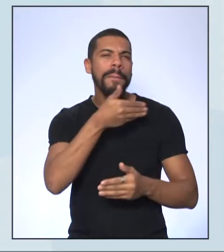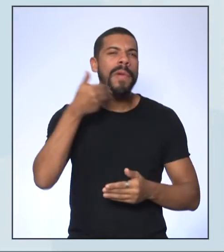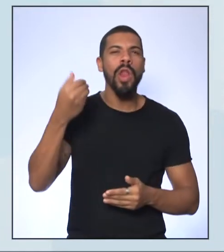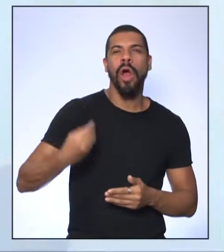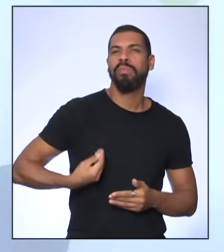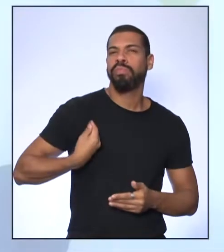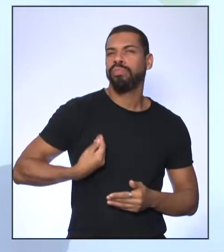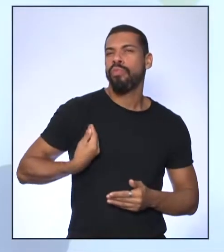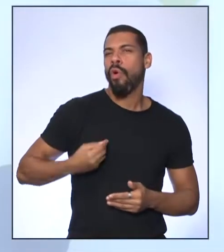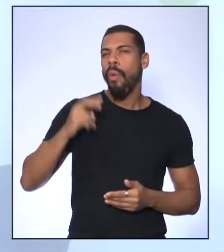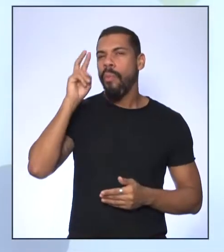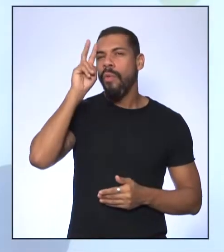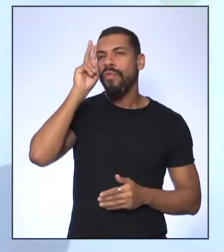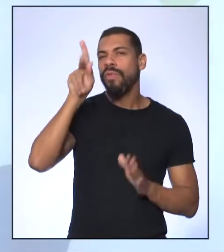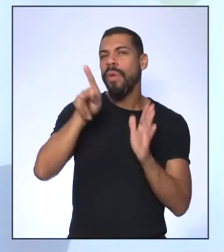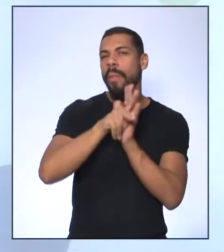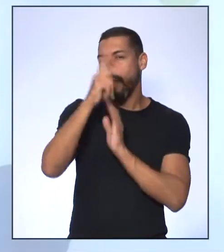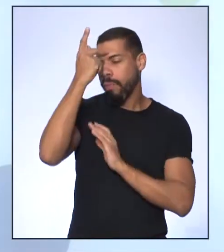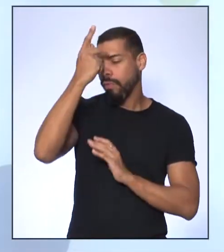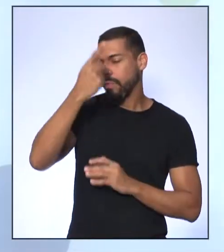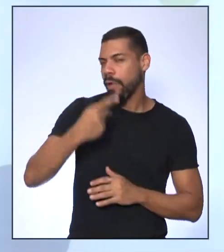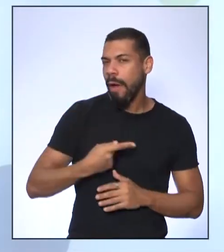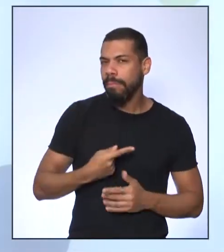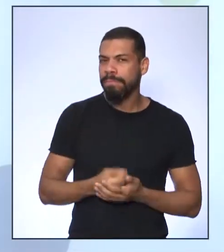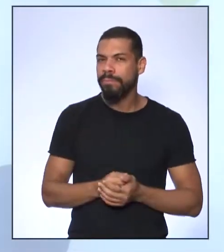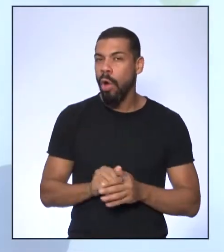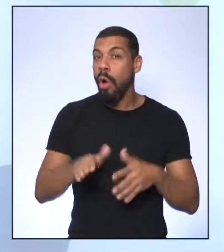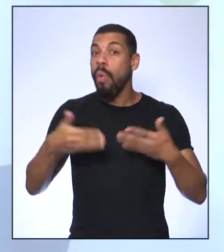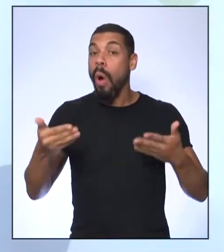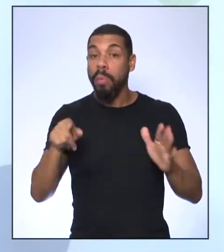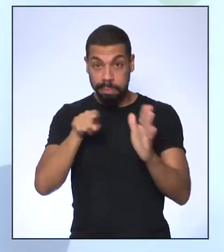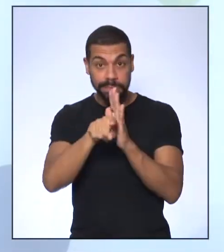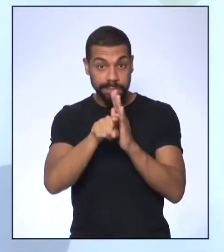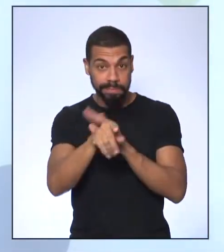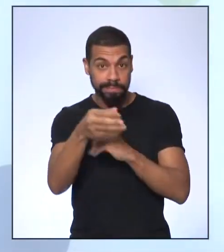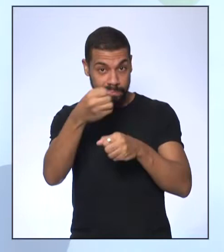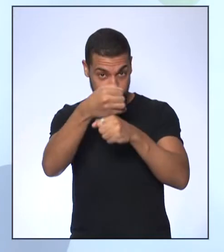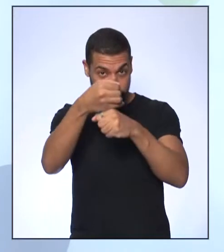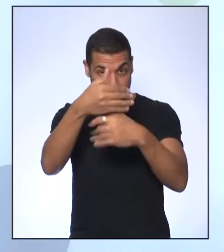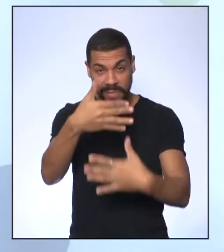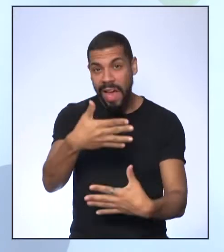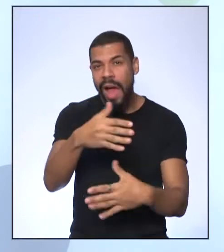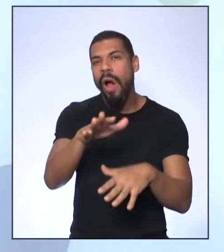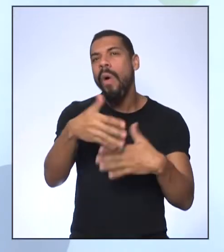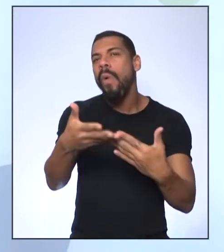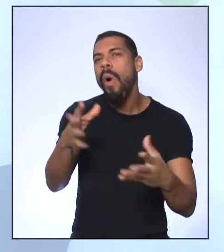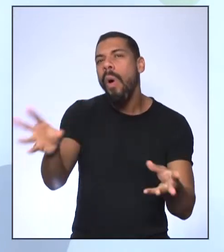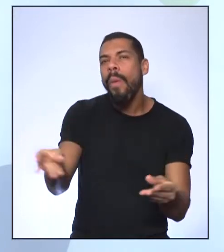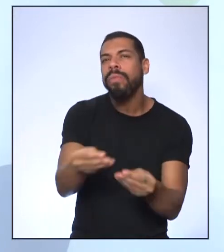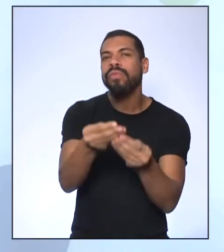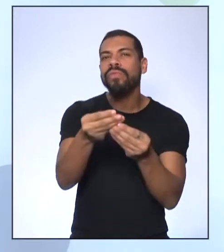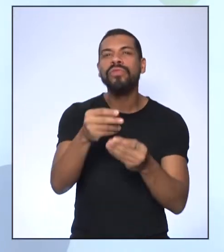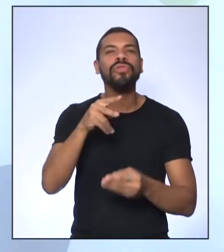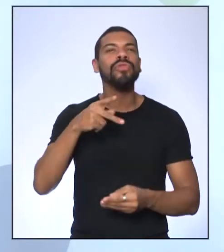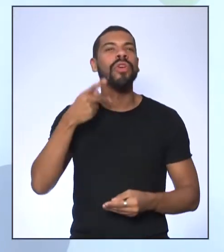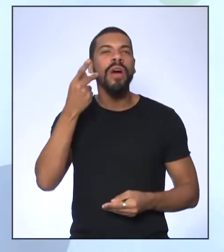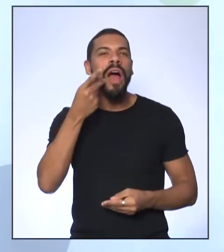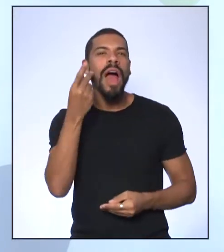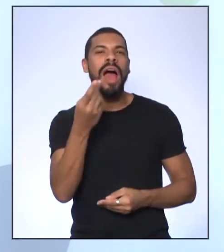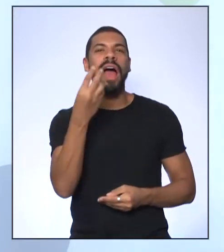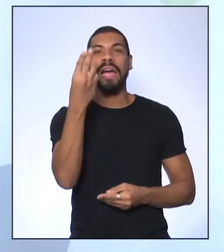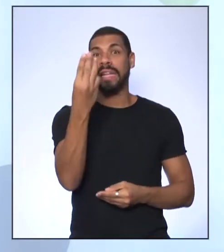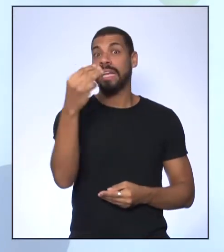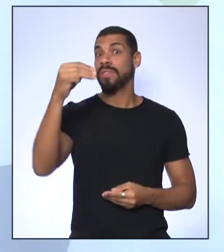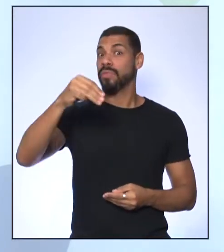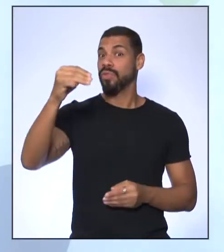são em poucas palavras, mas se você conseguir colocar aí qual é a melhor história da sua vida ou qual história poderíamos contar agora. Vou dar 3